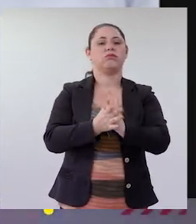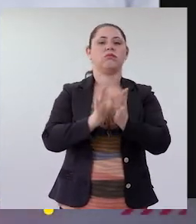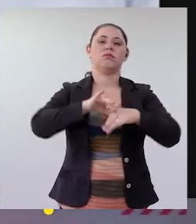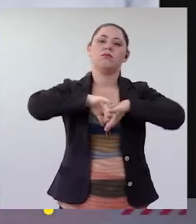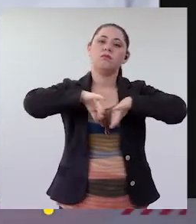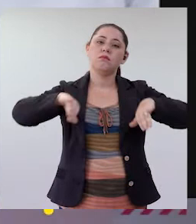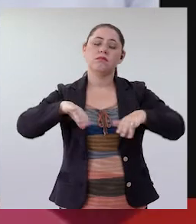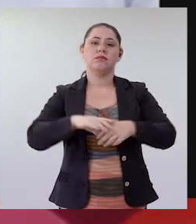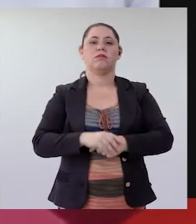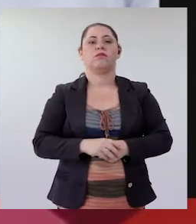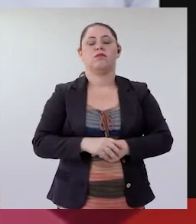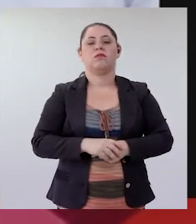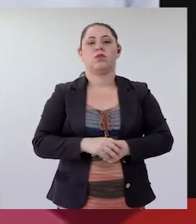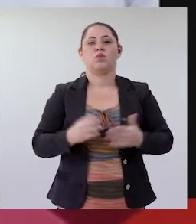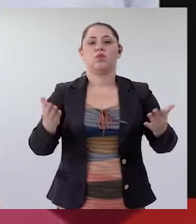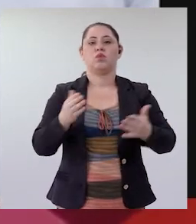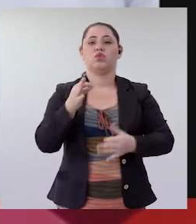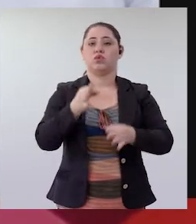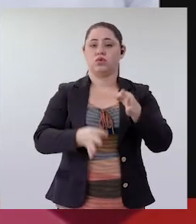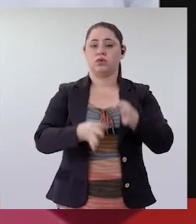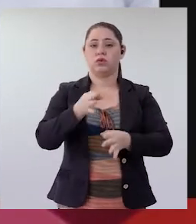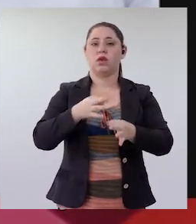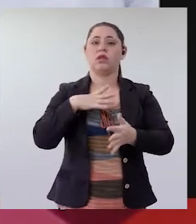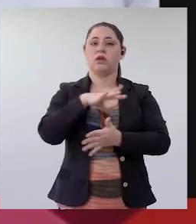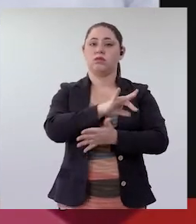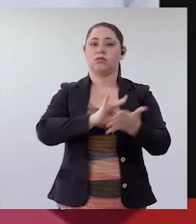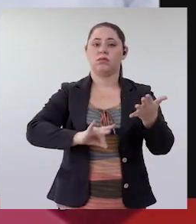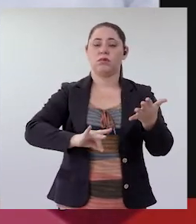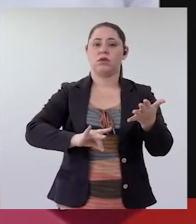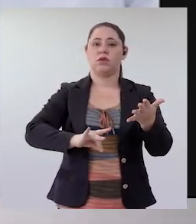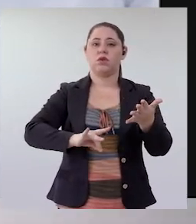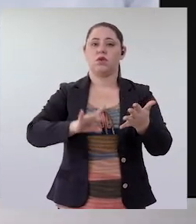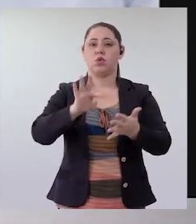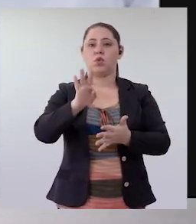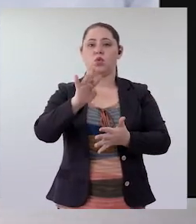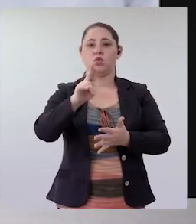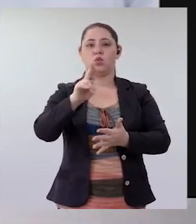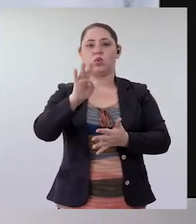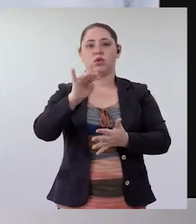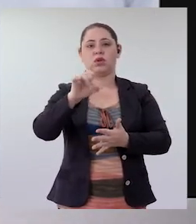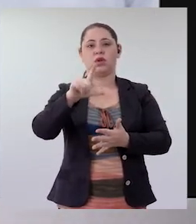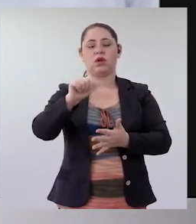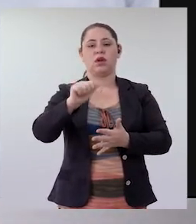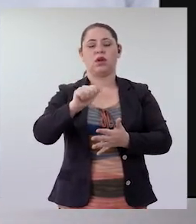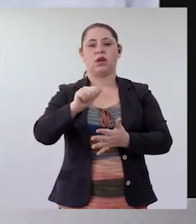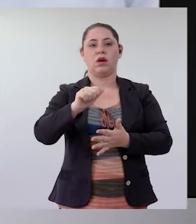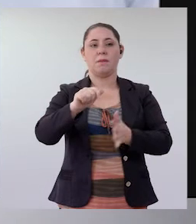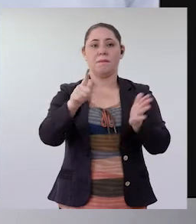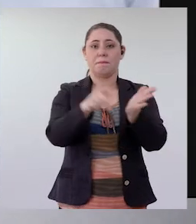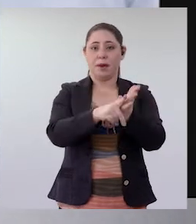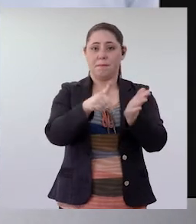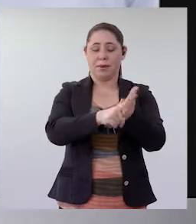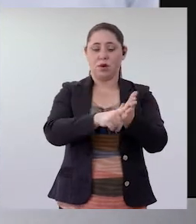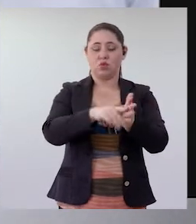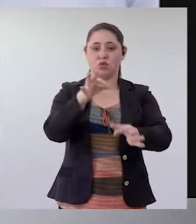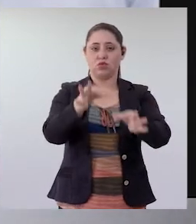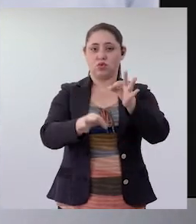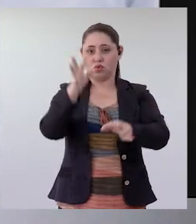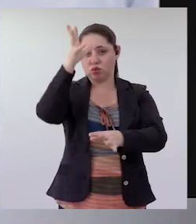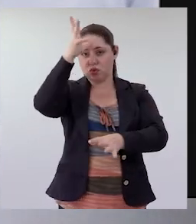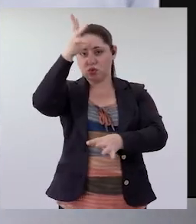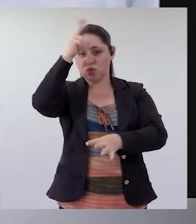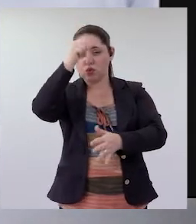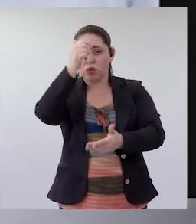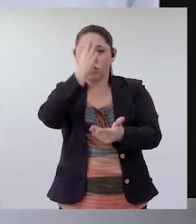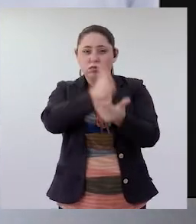Então, hoje, no próprio Poder Judiciário, tem deferido tutelas de urgência, liminares, né,